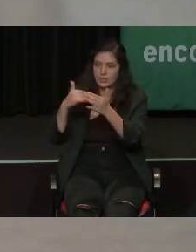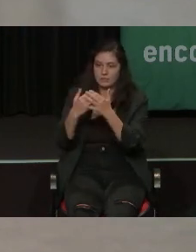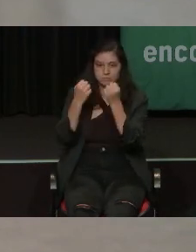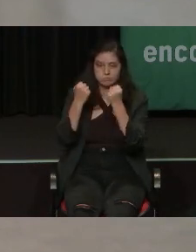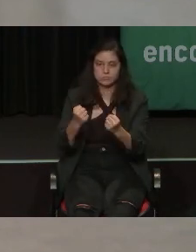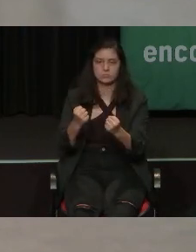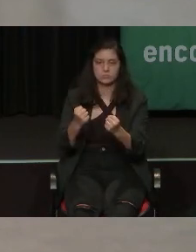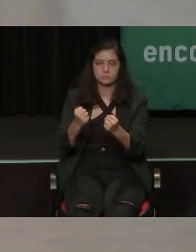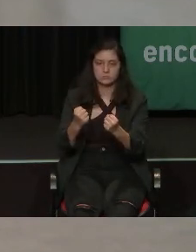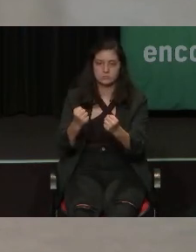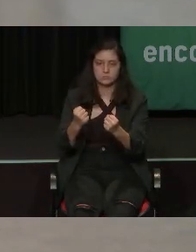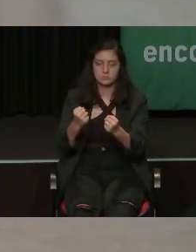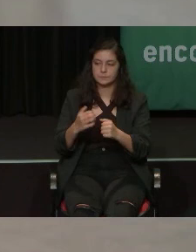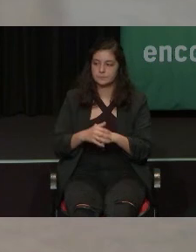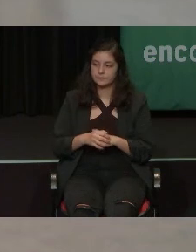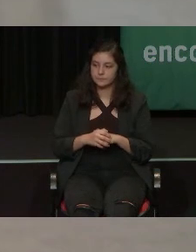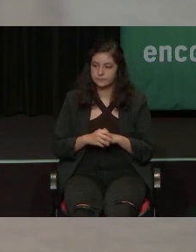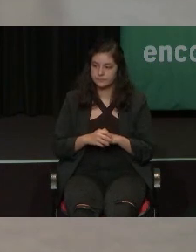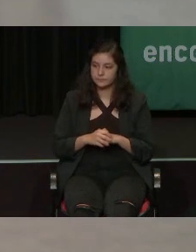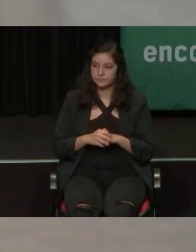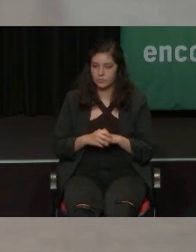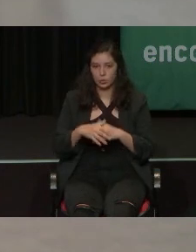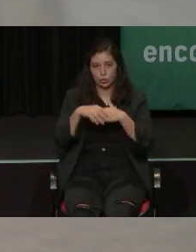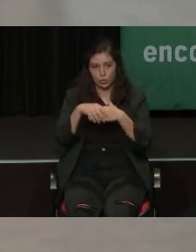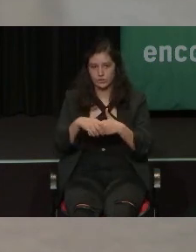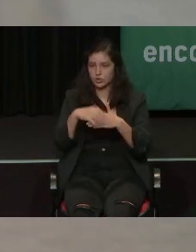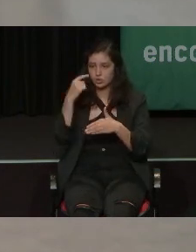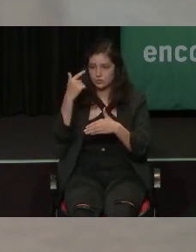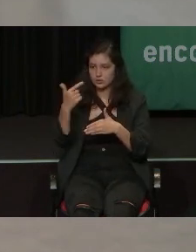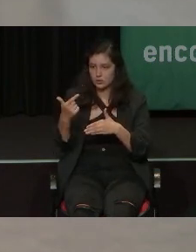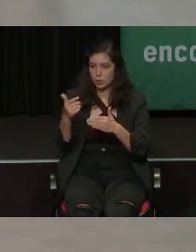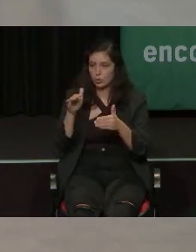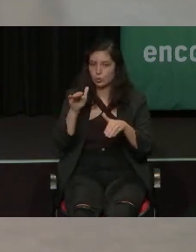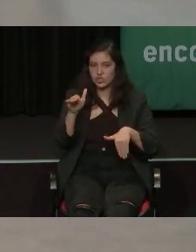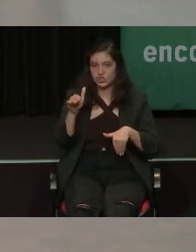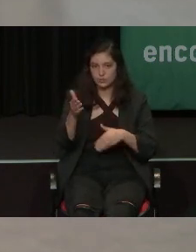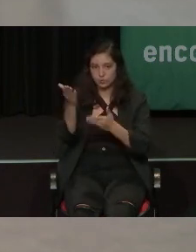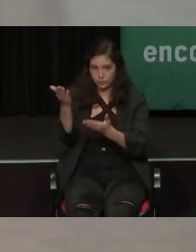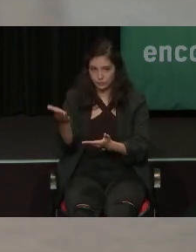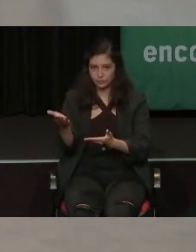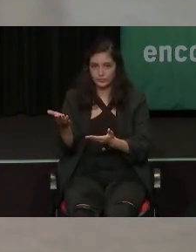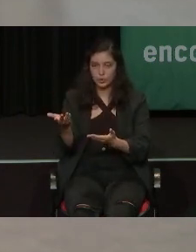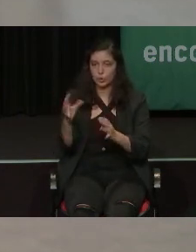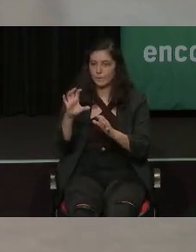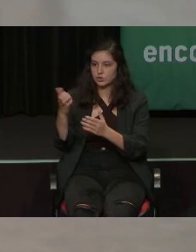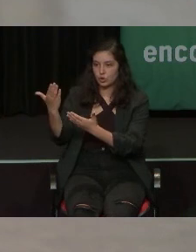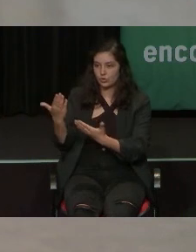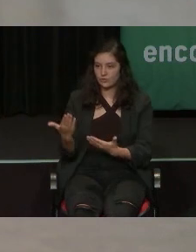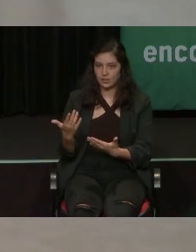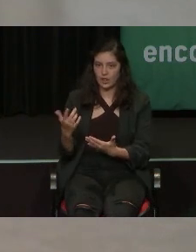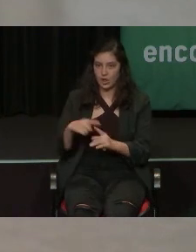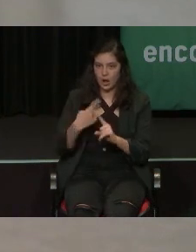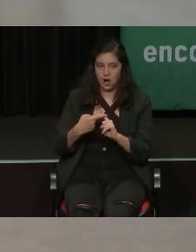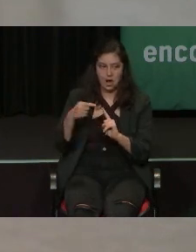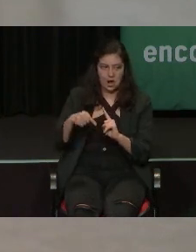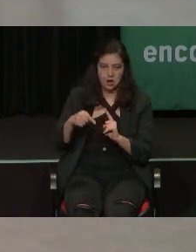cada vez mais. Um cumprimento muito especial para o Egito, o país convidado deste ano,